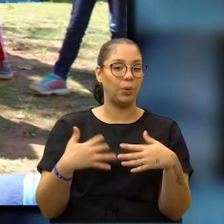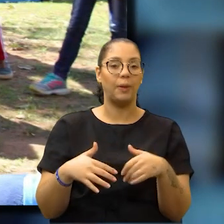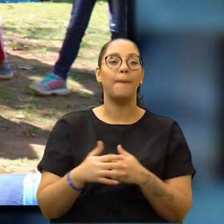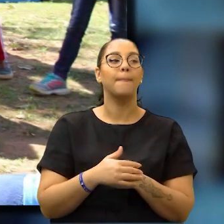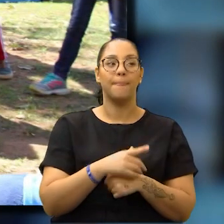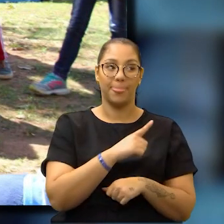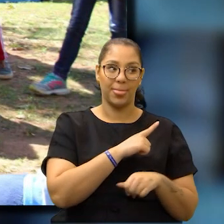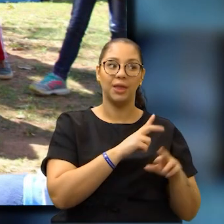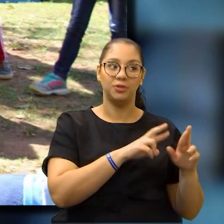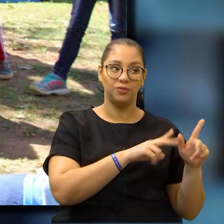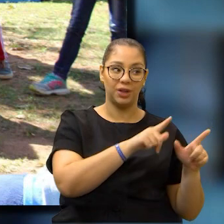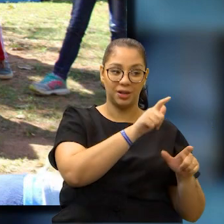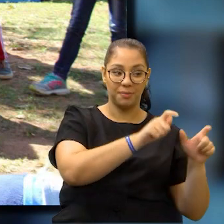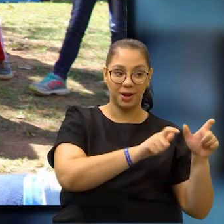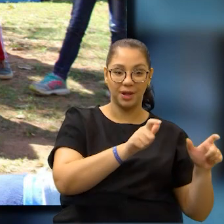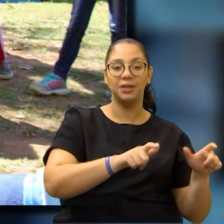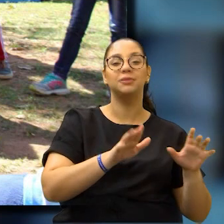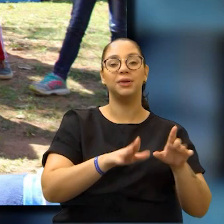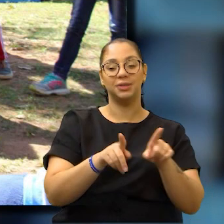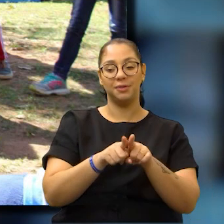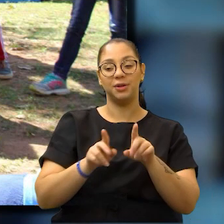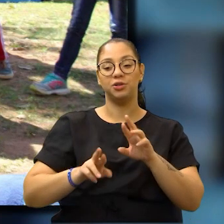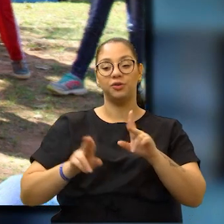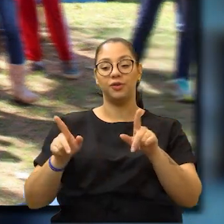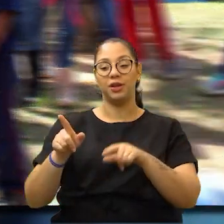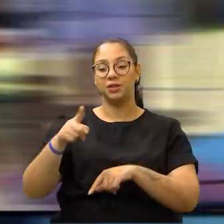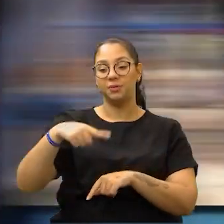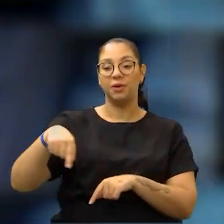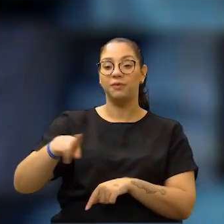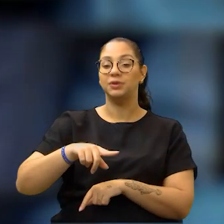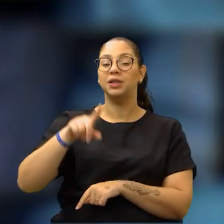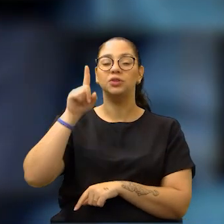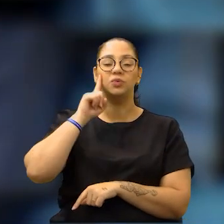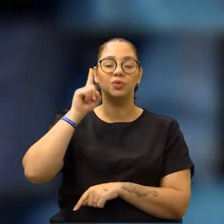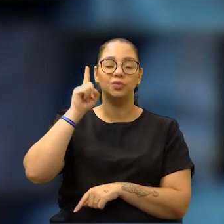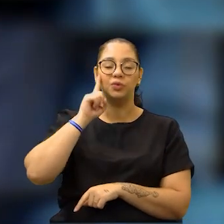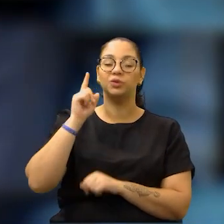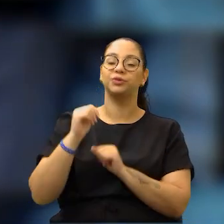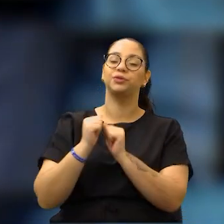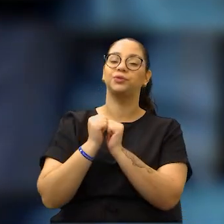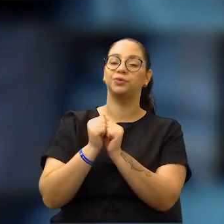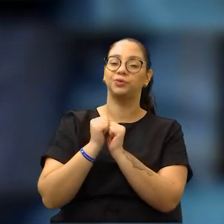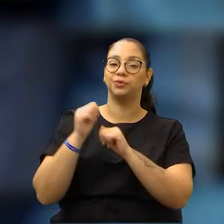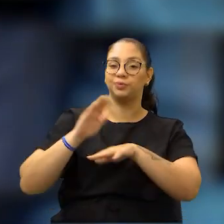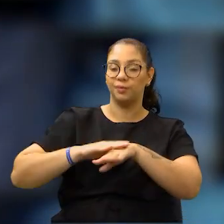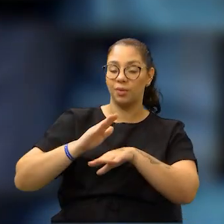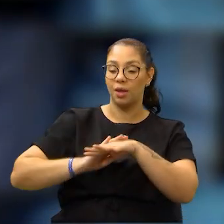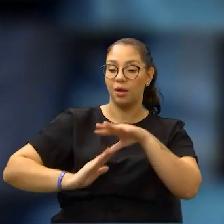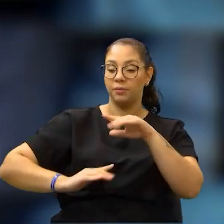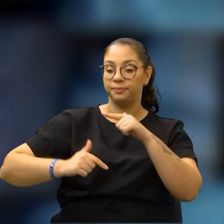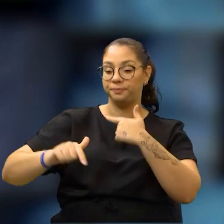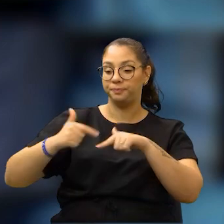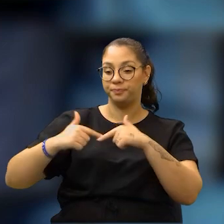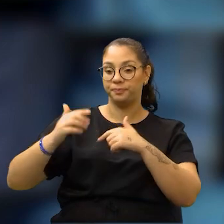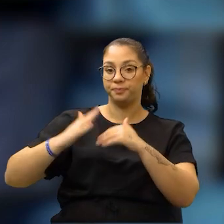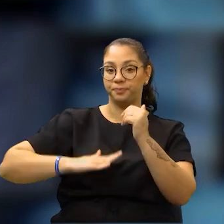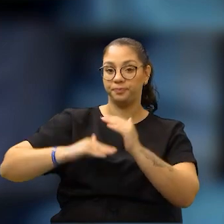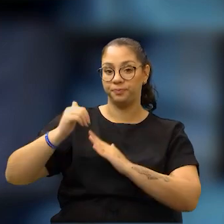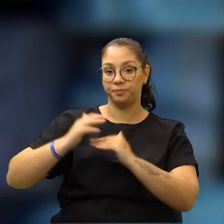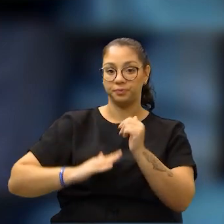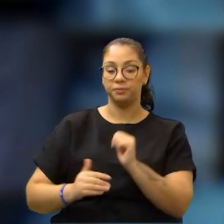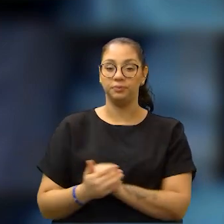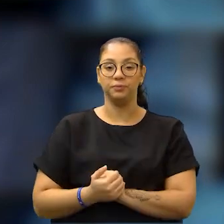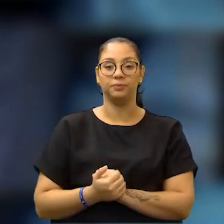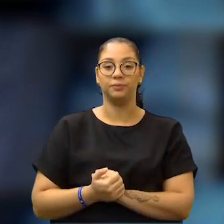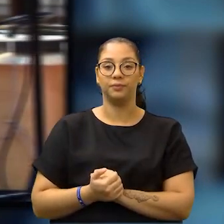faz muita diferença. Faz diferença faz. Para eles e para vocês também que estão todo dia aqui sim, com certeza. Fazendo